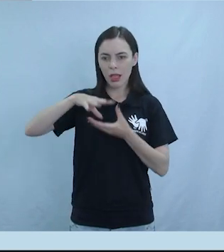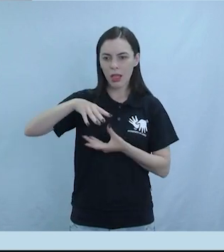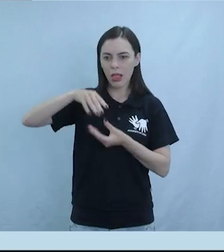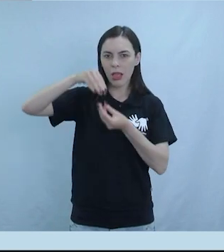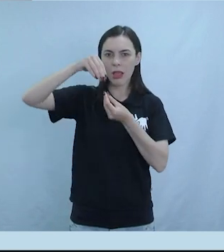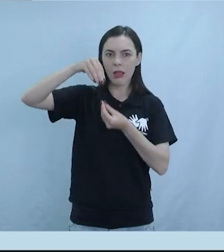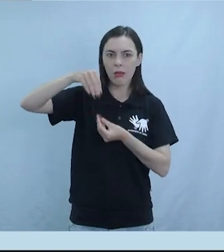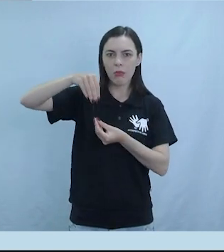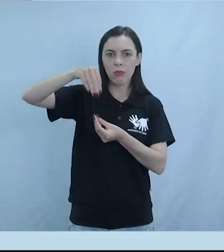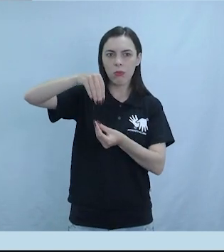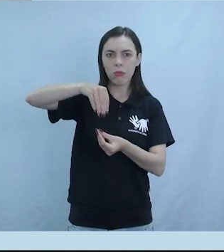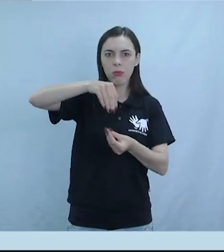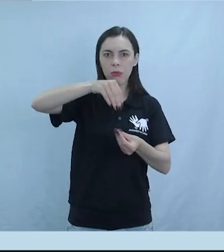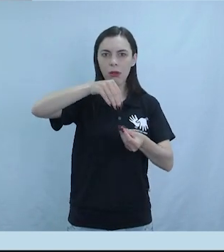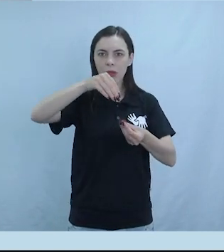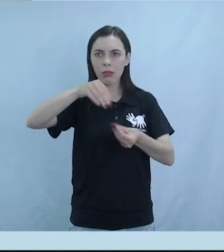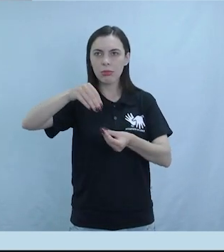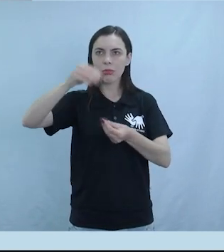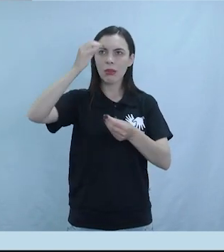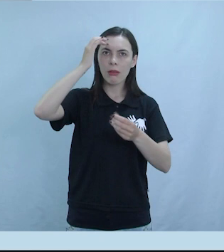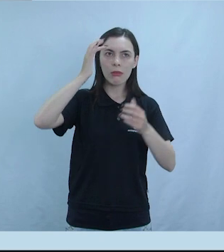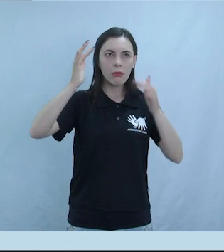fantasmas e fantasias.